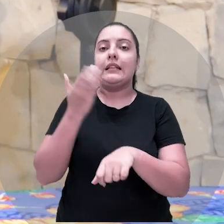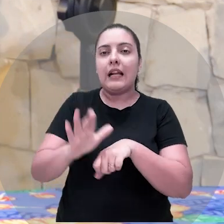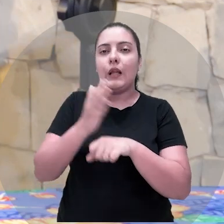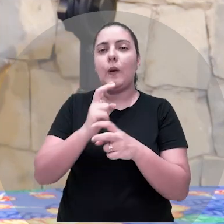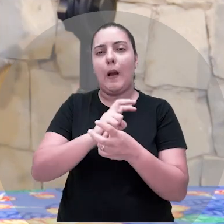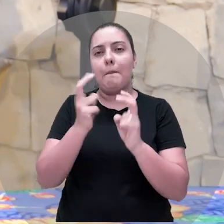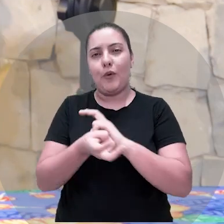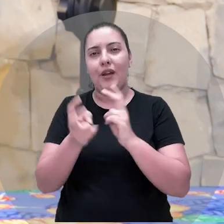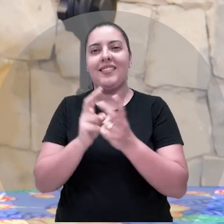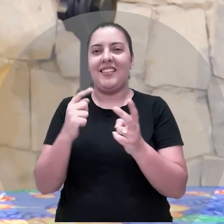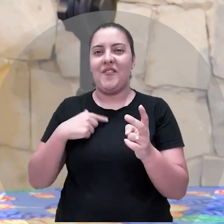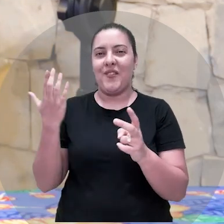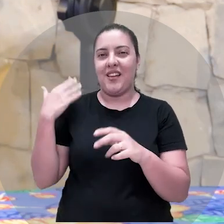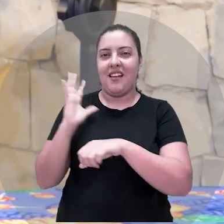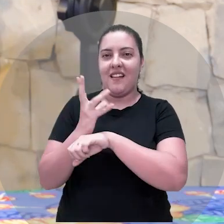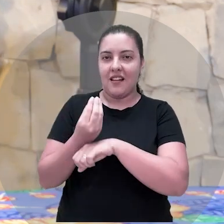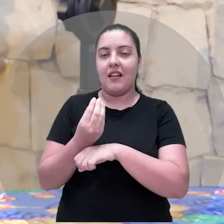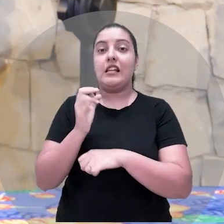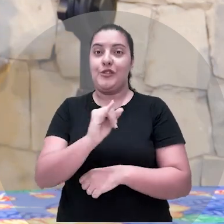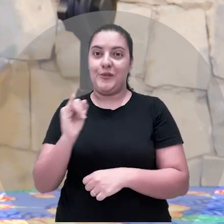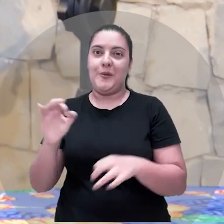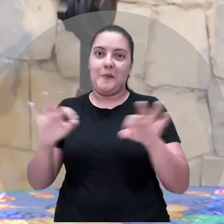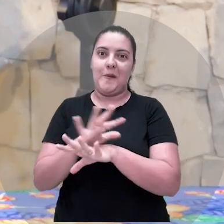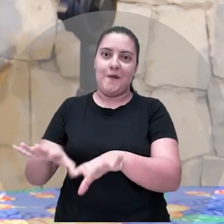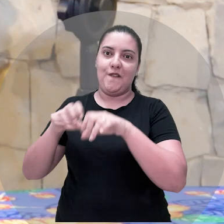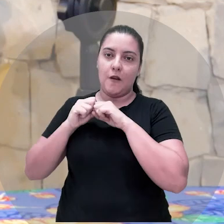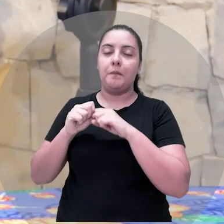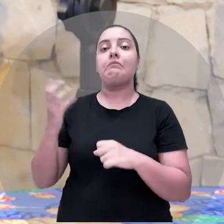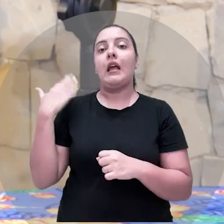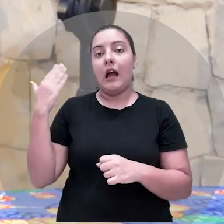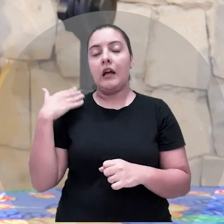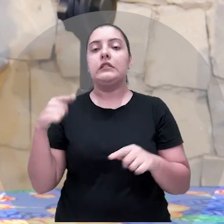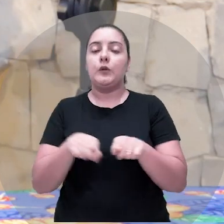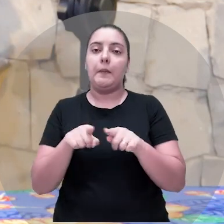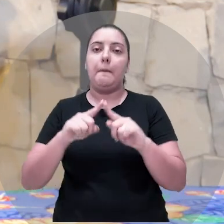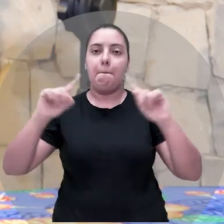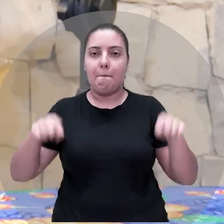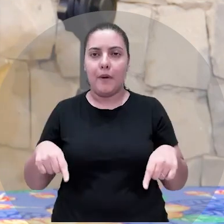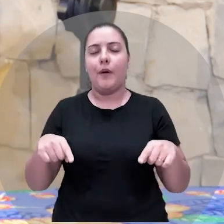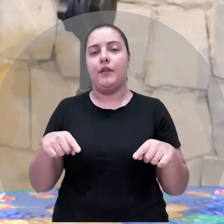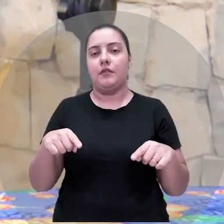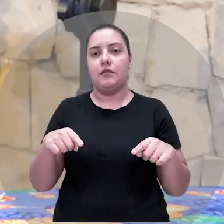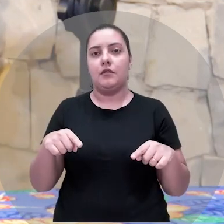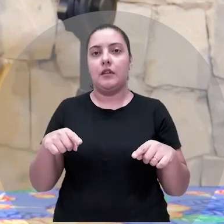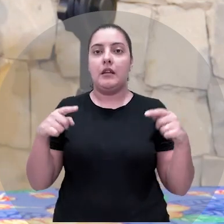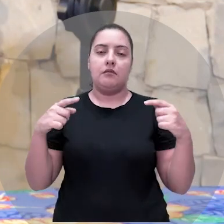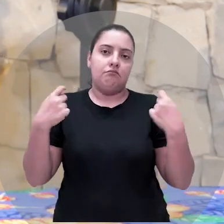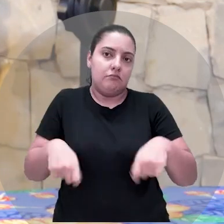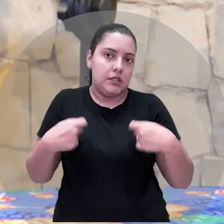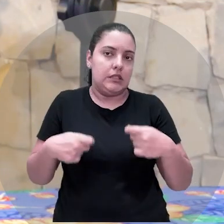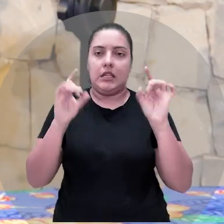para corporeidade para eles sentirem livros naquele ambiente para fazer movimentações e que a gente